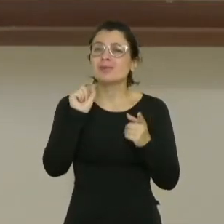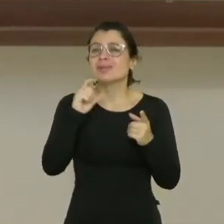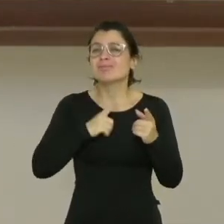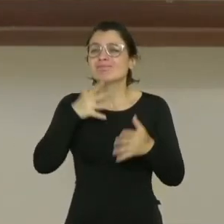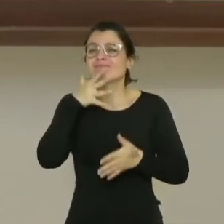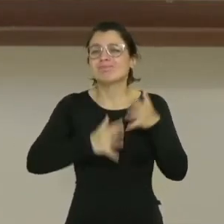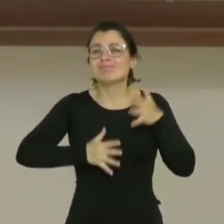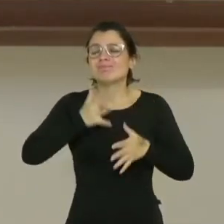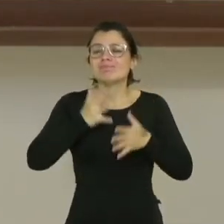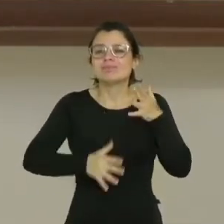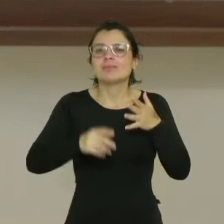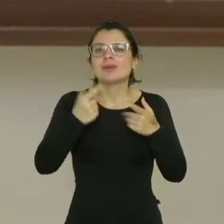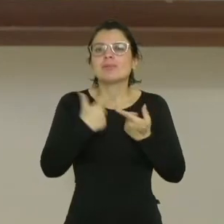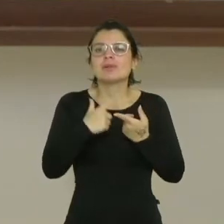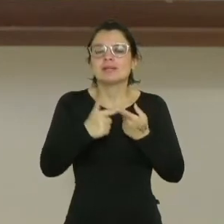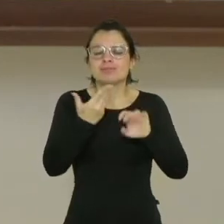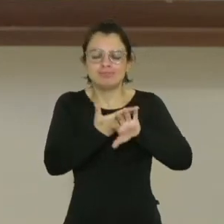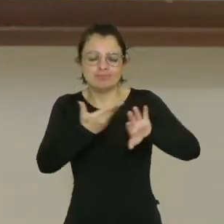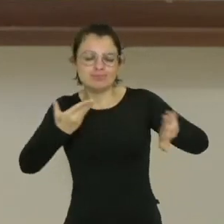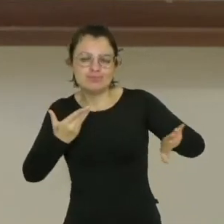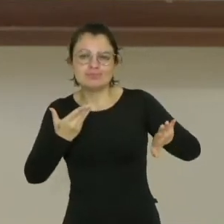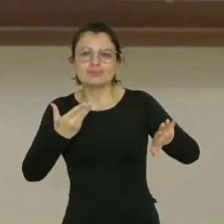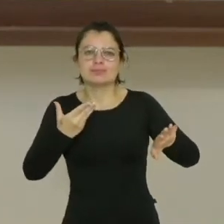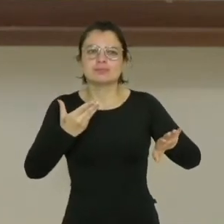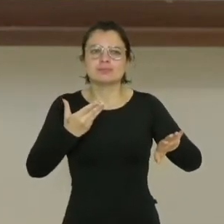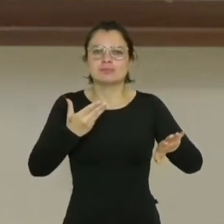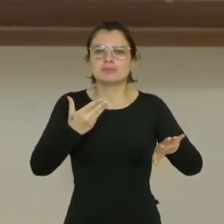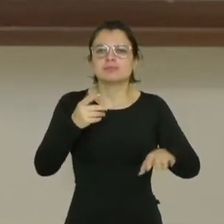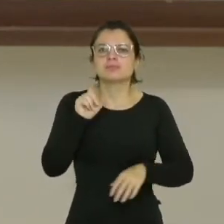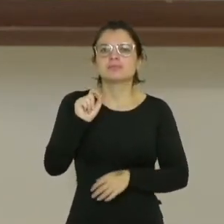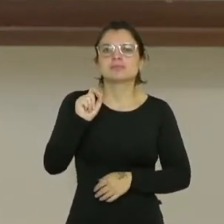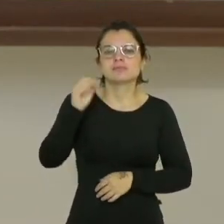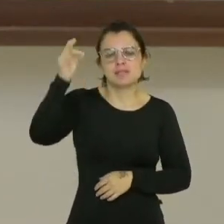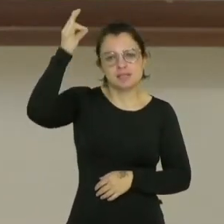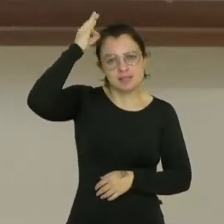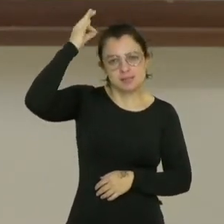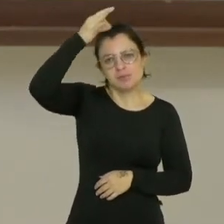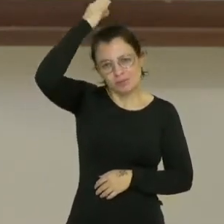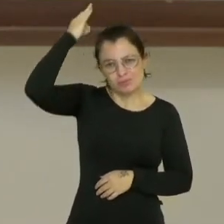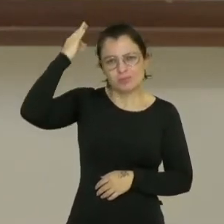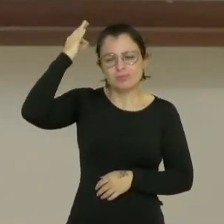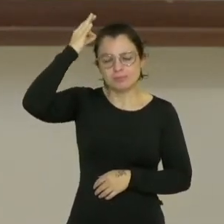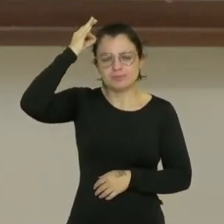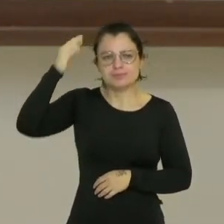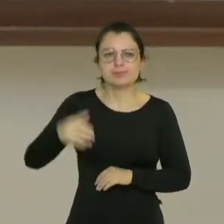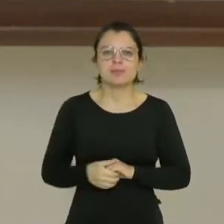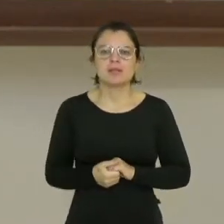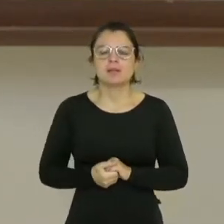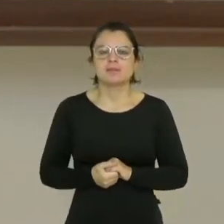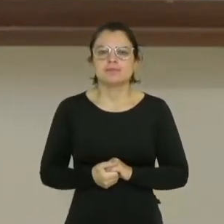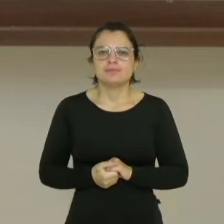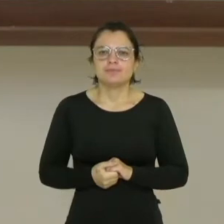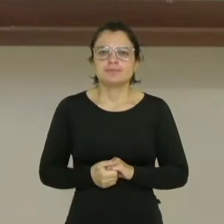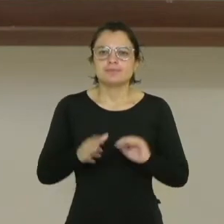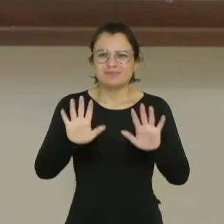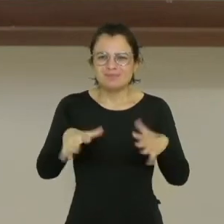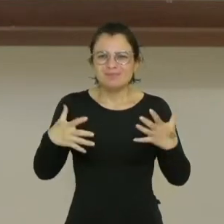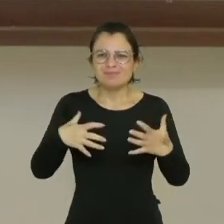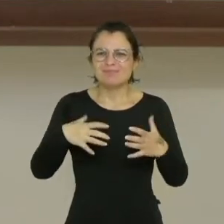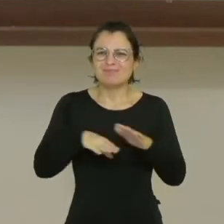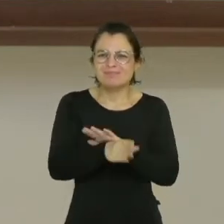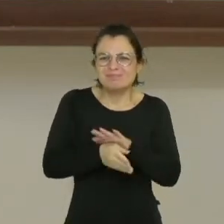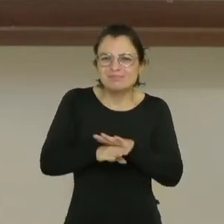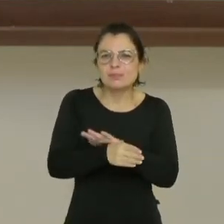alto clero que se afastava muito das questões espirituais. E aí, obviamente, que esse desconforto culminou